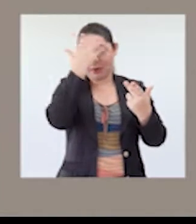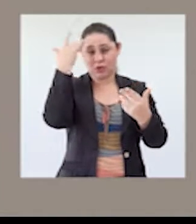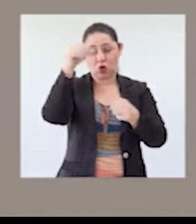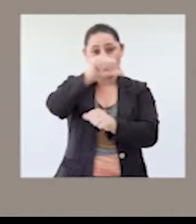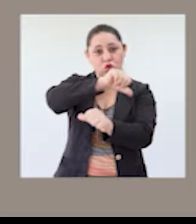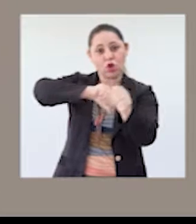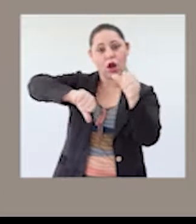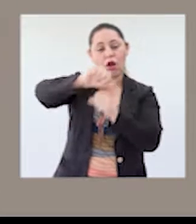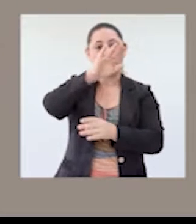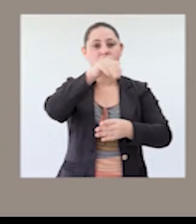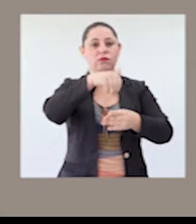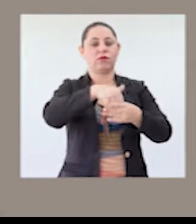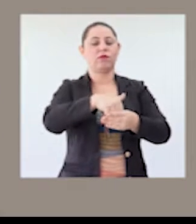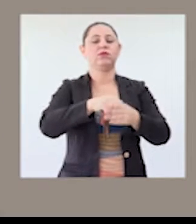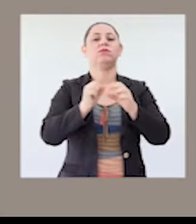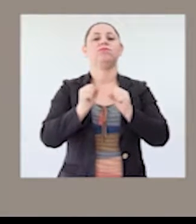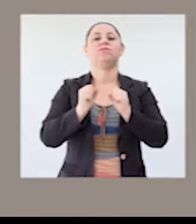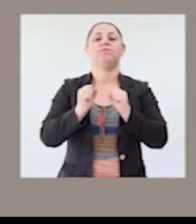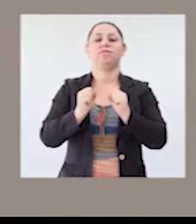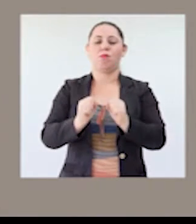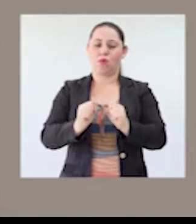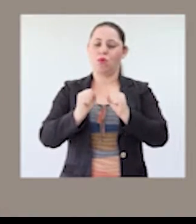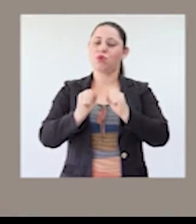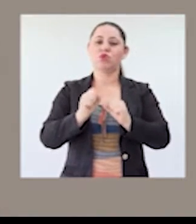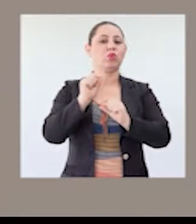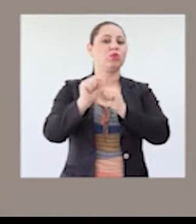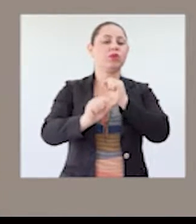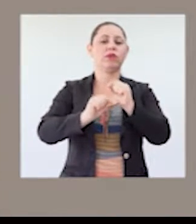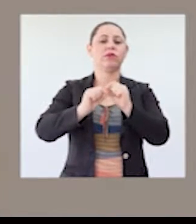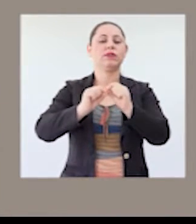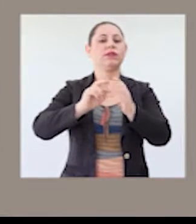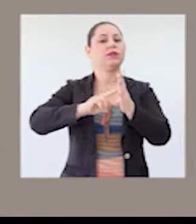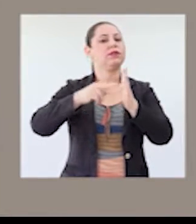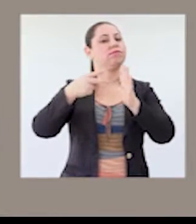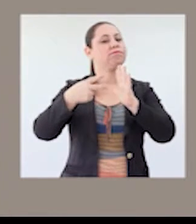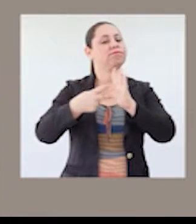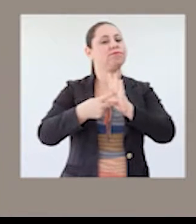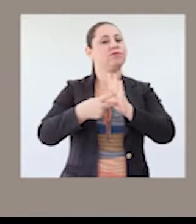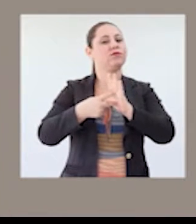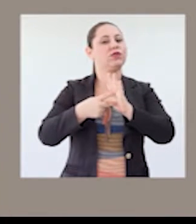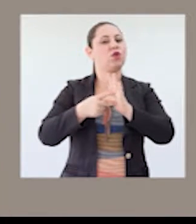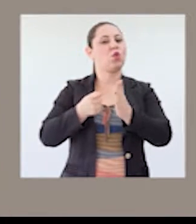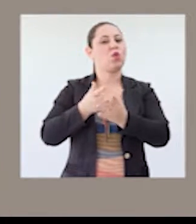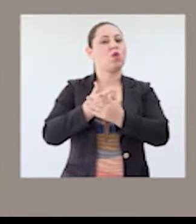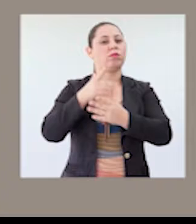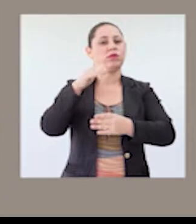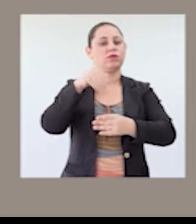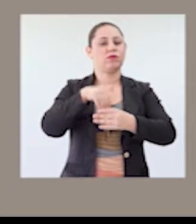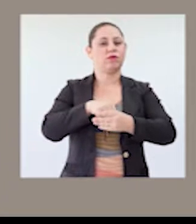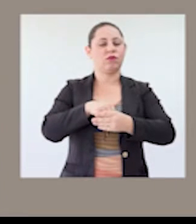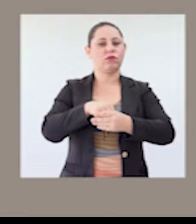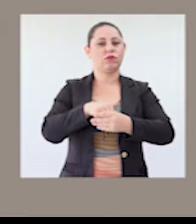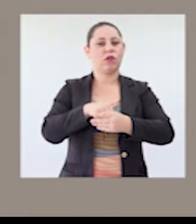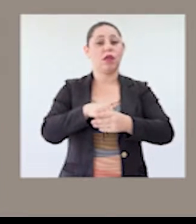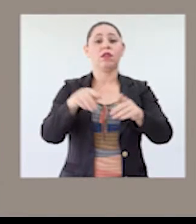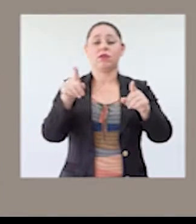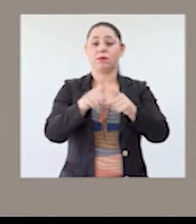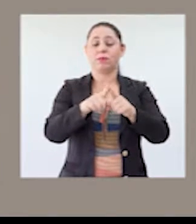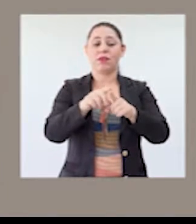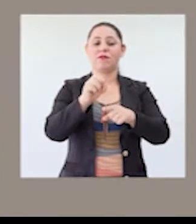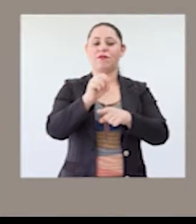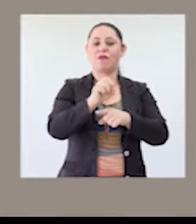essas benesses, podem caracterizar a compra de voto. A oferta de emprego,